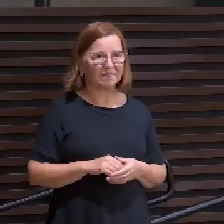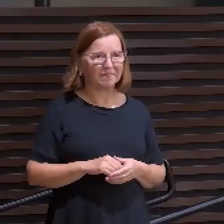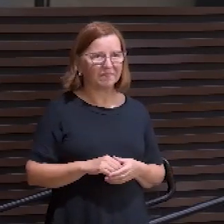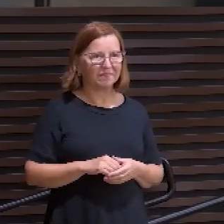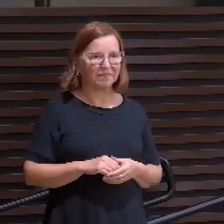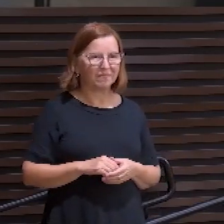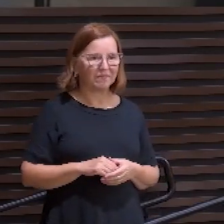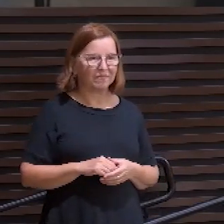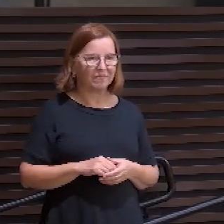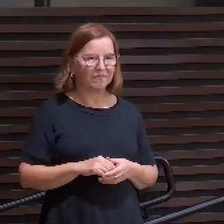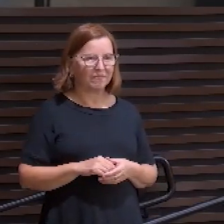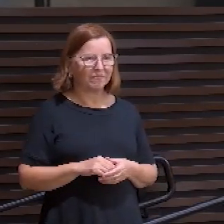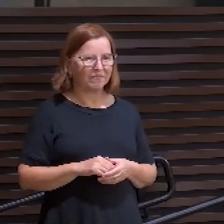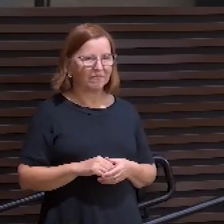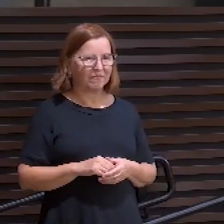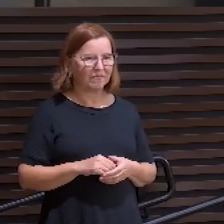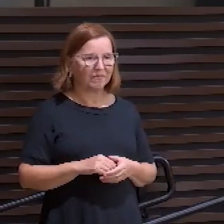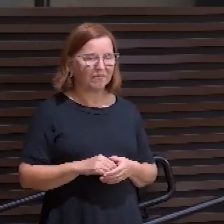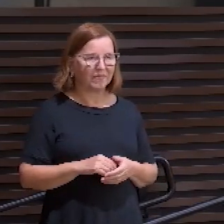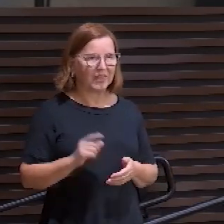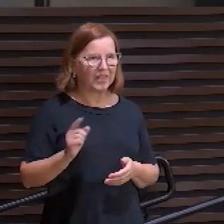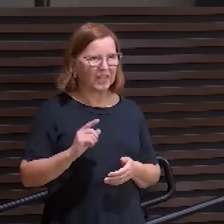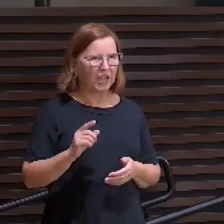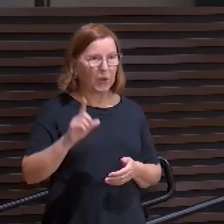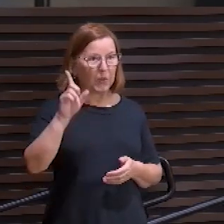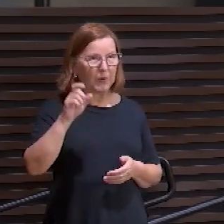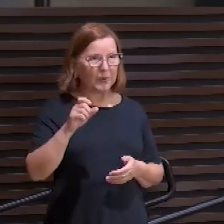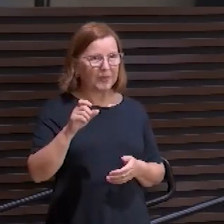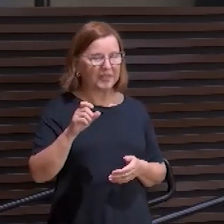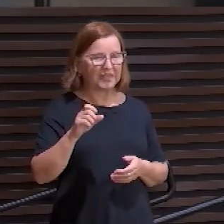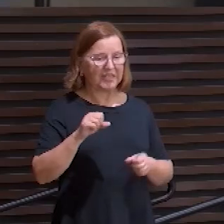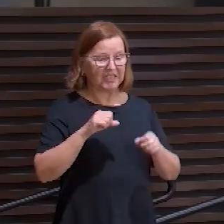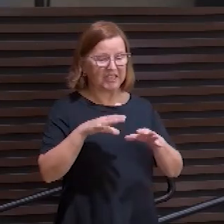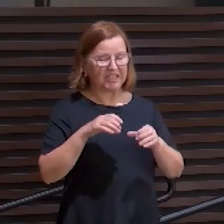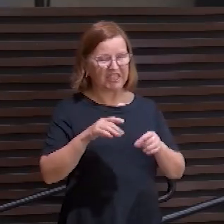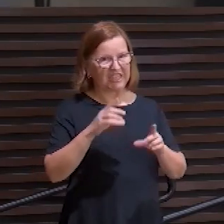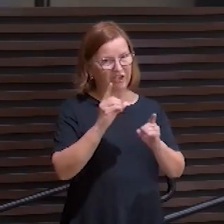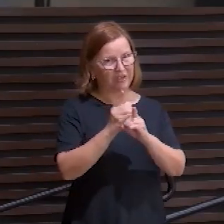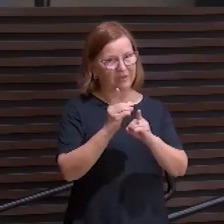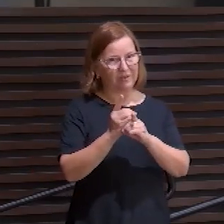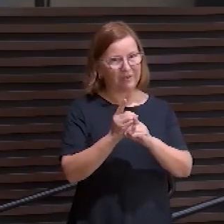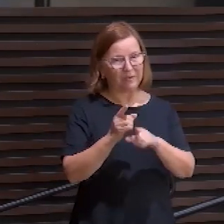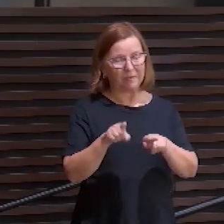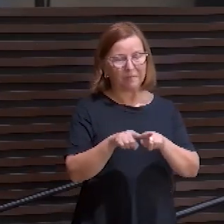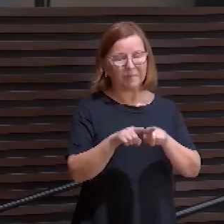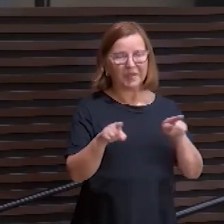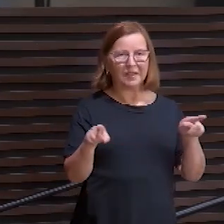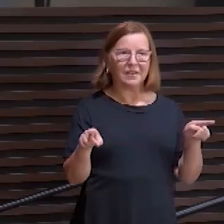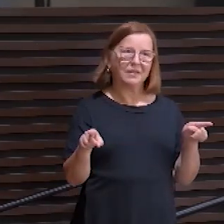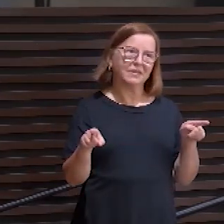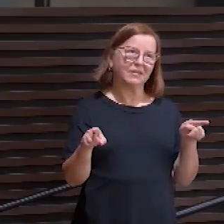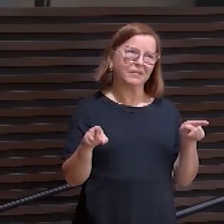Não é ser discipulador em si, mas ser no sentido de